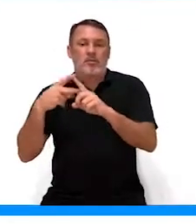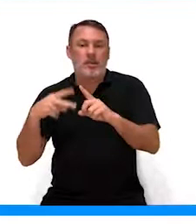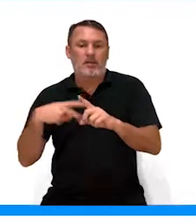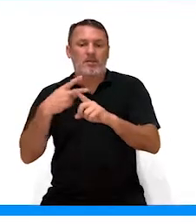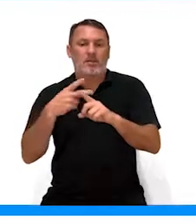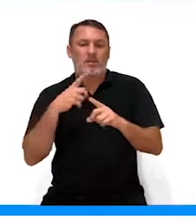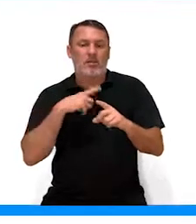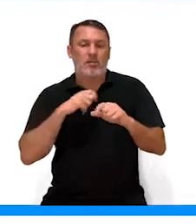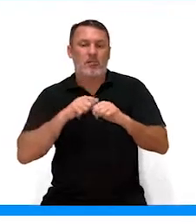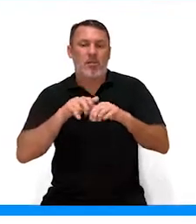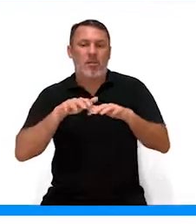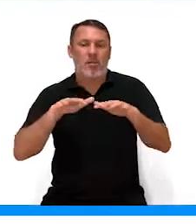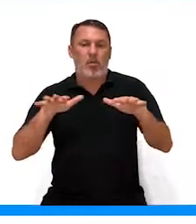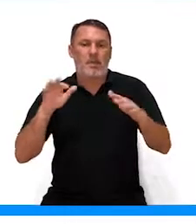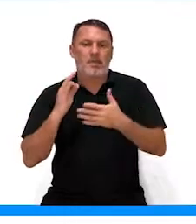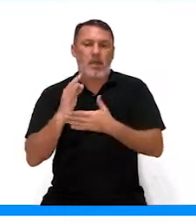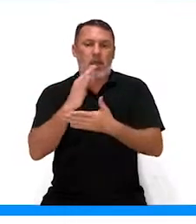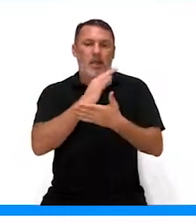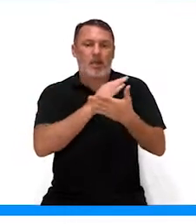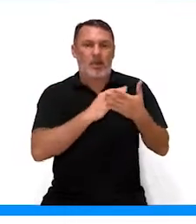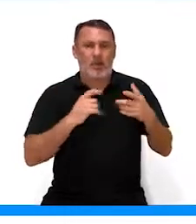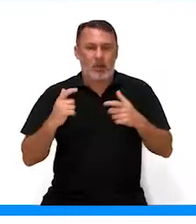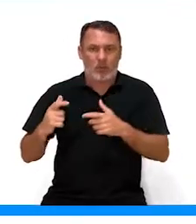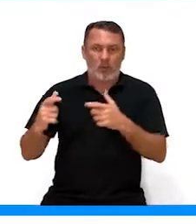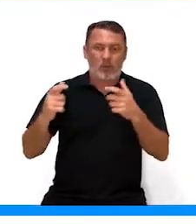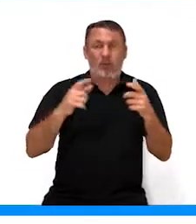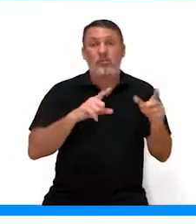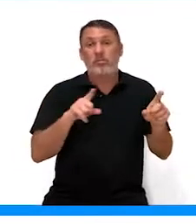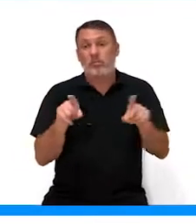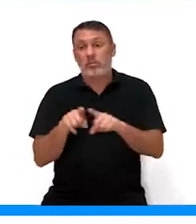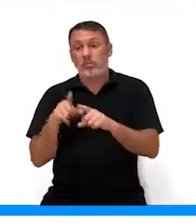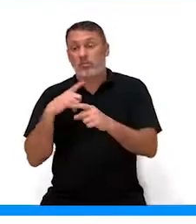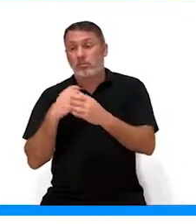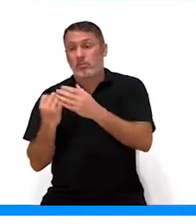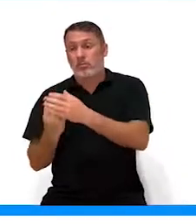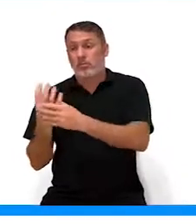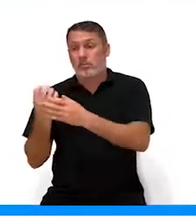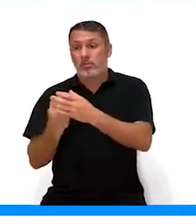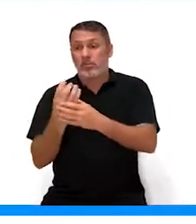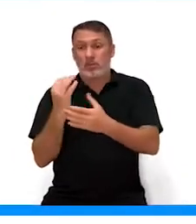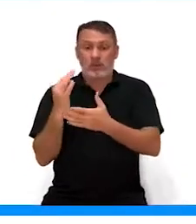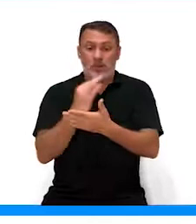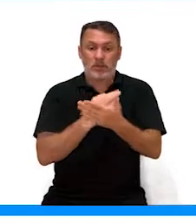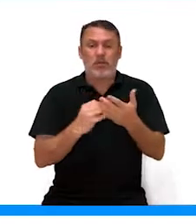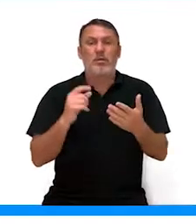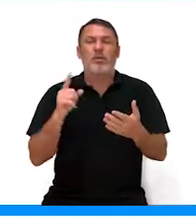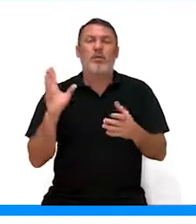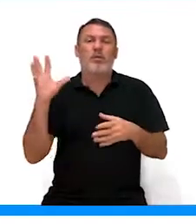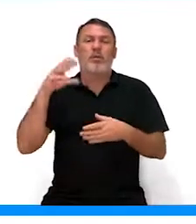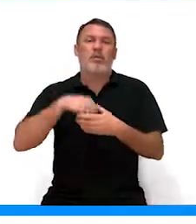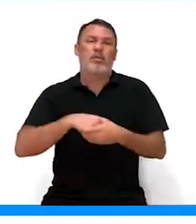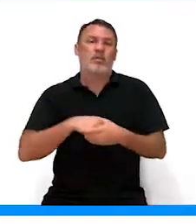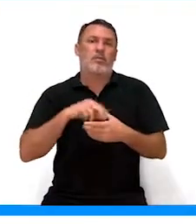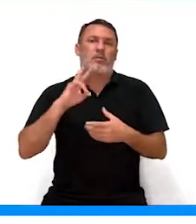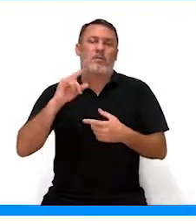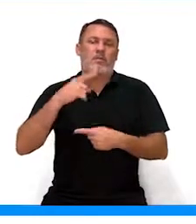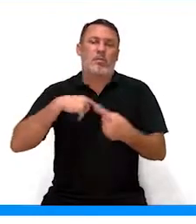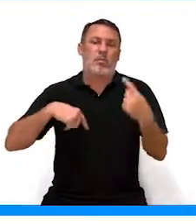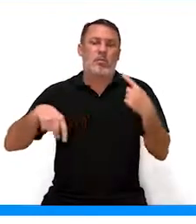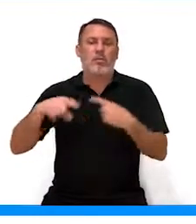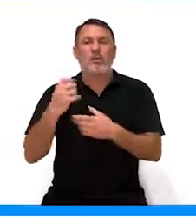da multiplicação, então se forma um monte de células naquela região, e essas células que foram formadas,